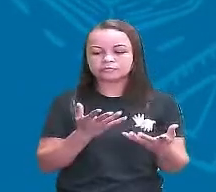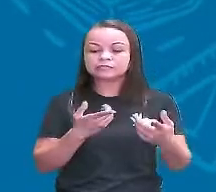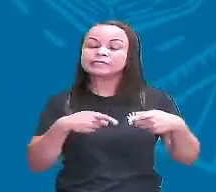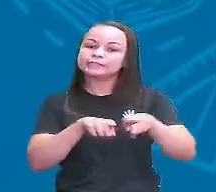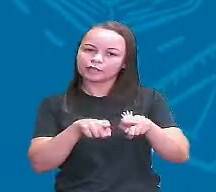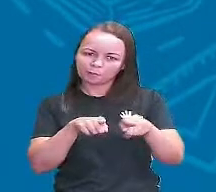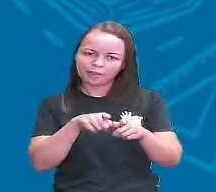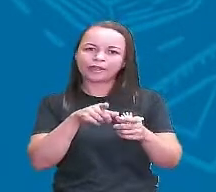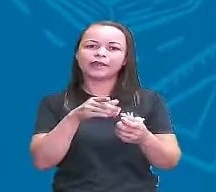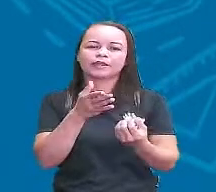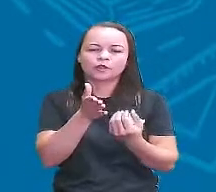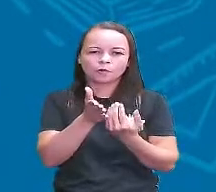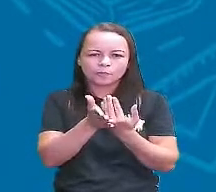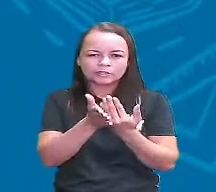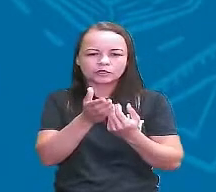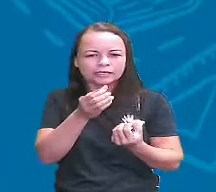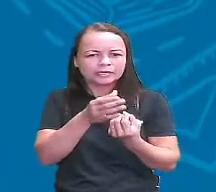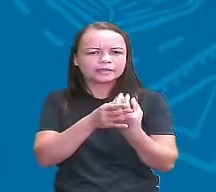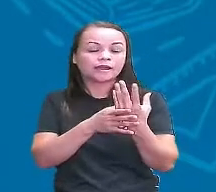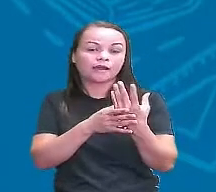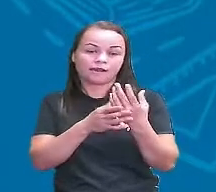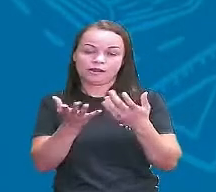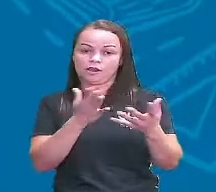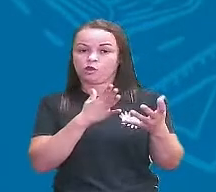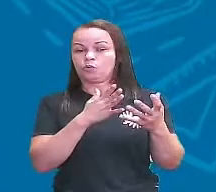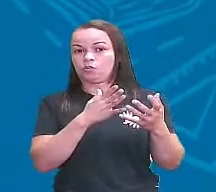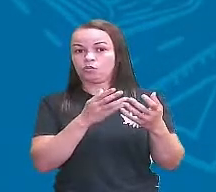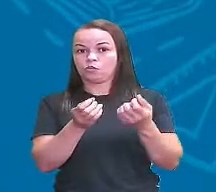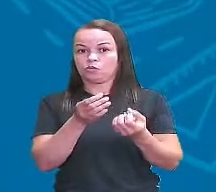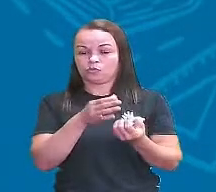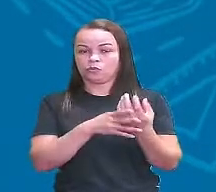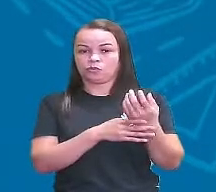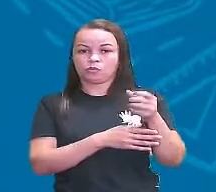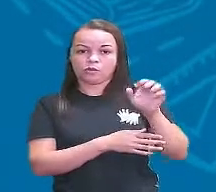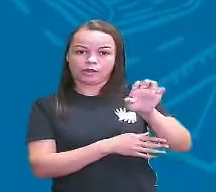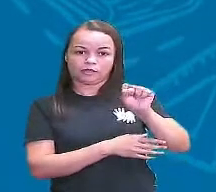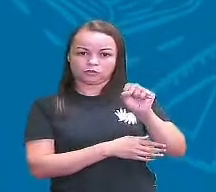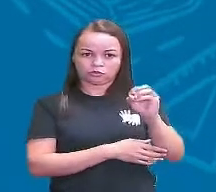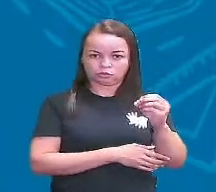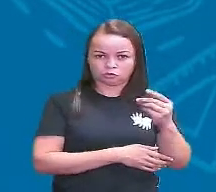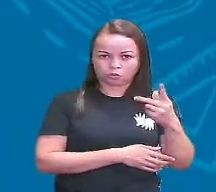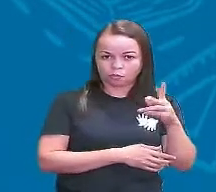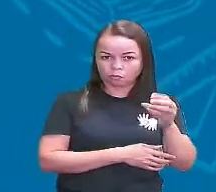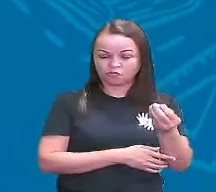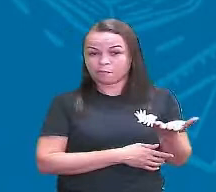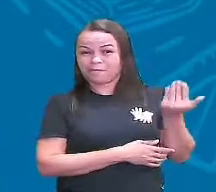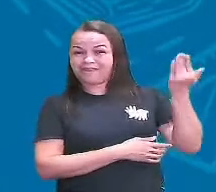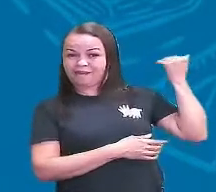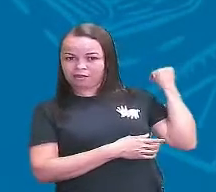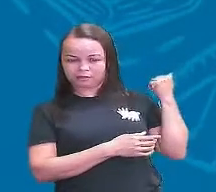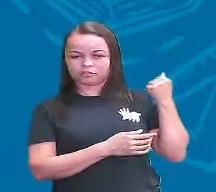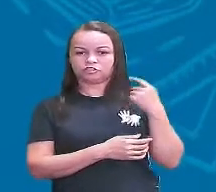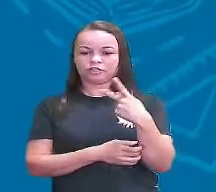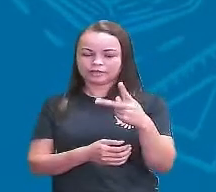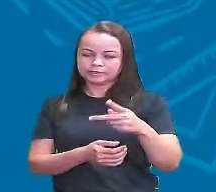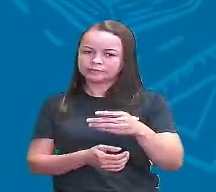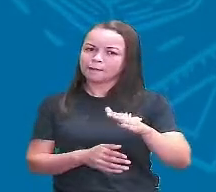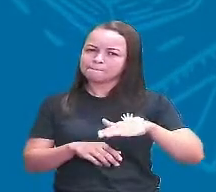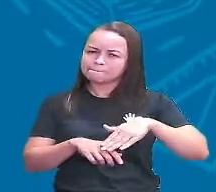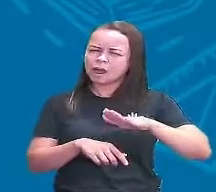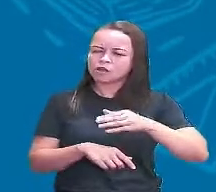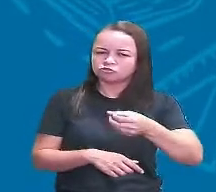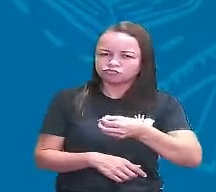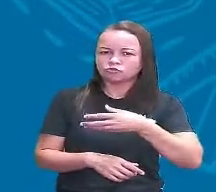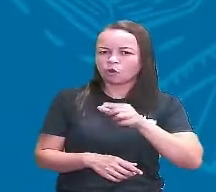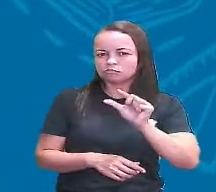gênero mais atual do que Esopo, porque Esopo era bem antes dele. Tá? Suas fábulas são curtas,